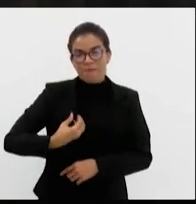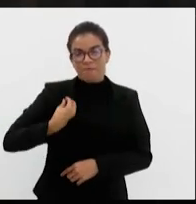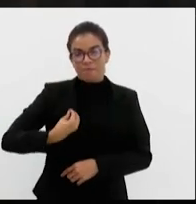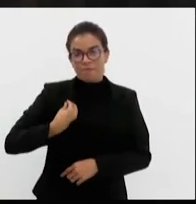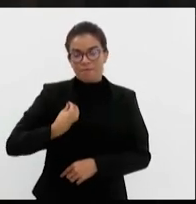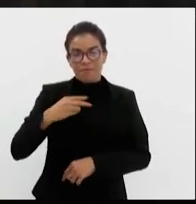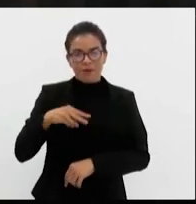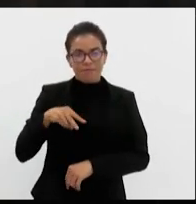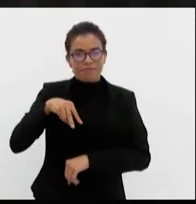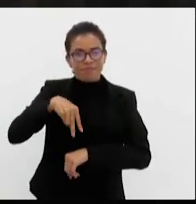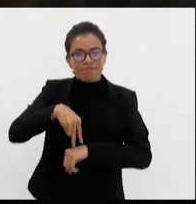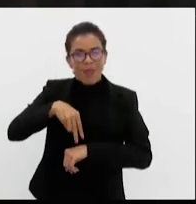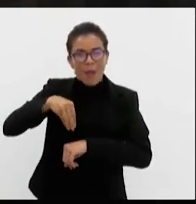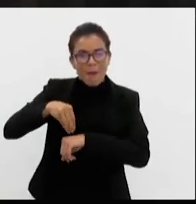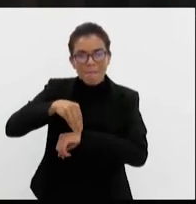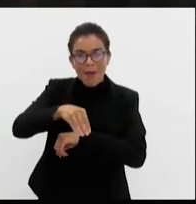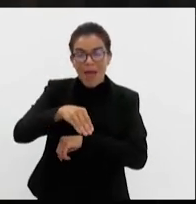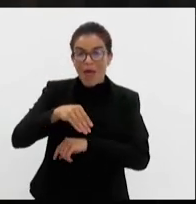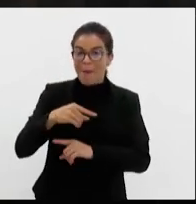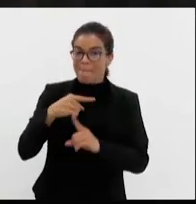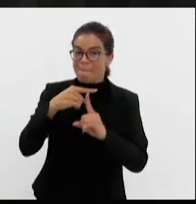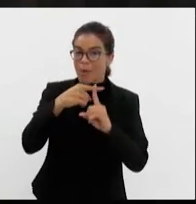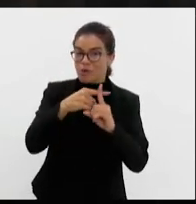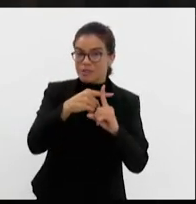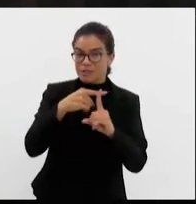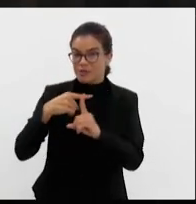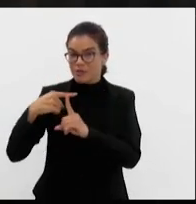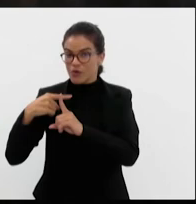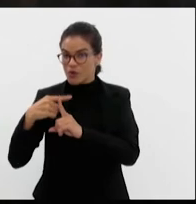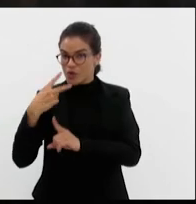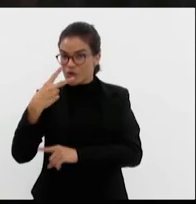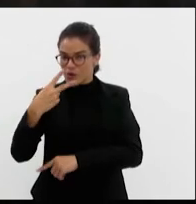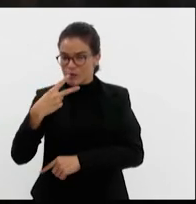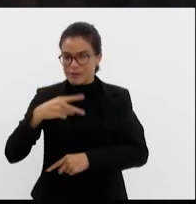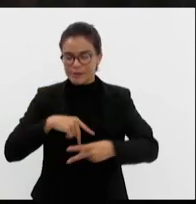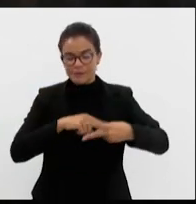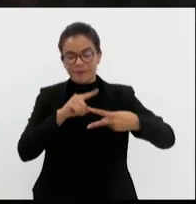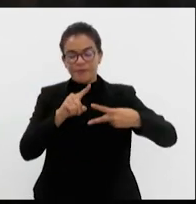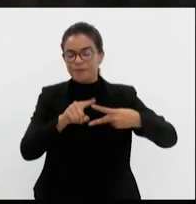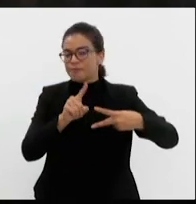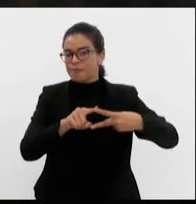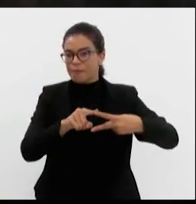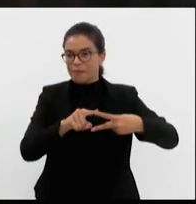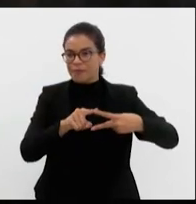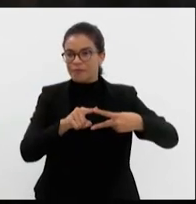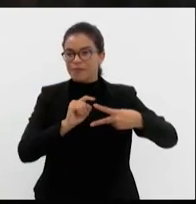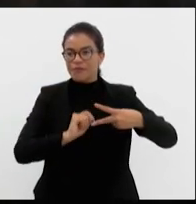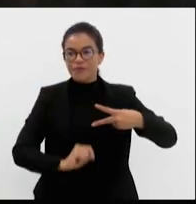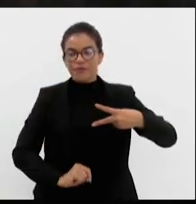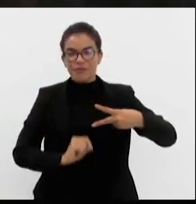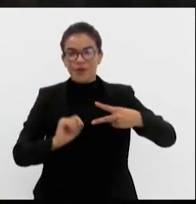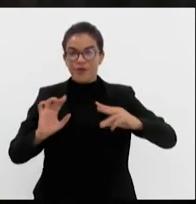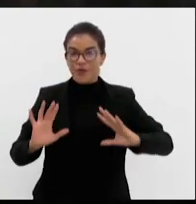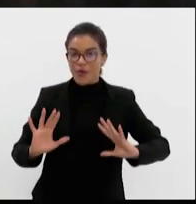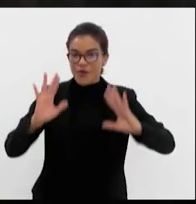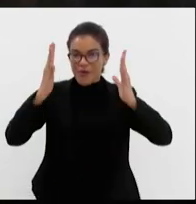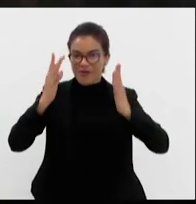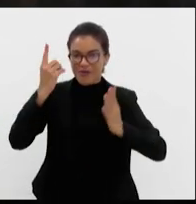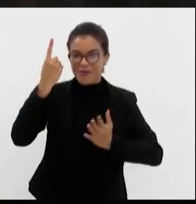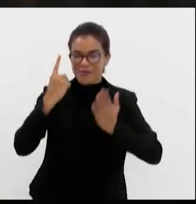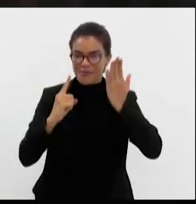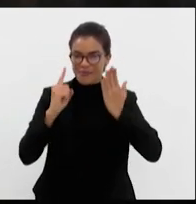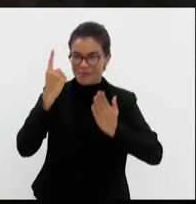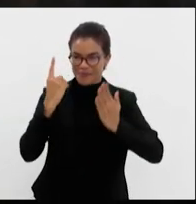citar dois pontos positivos. O primeiro deles foi o evento do Carnaval.